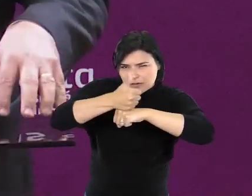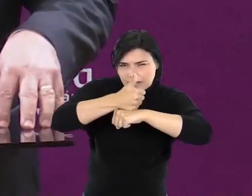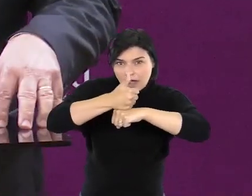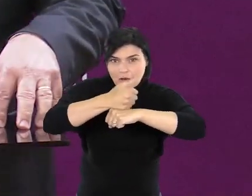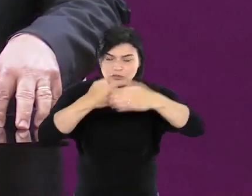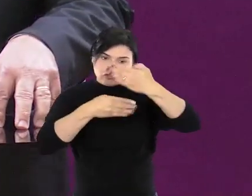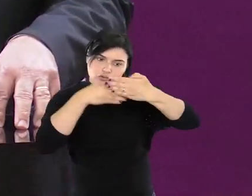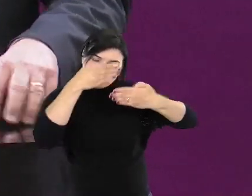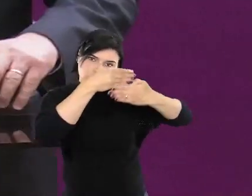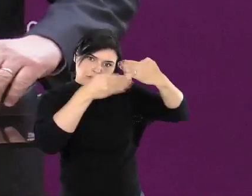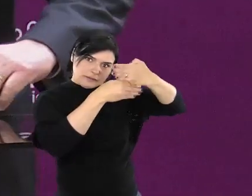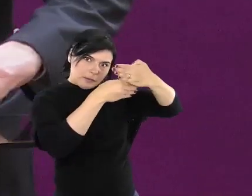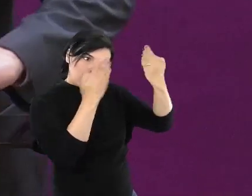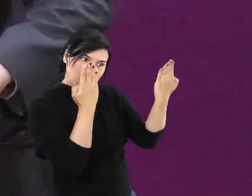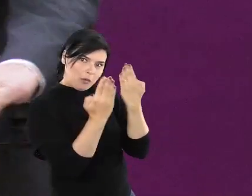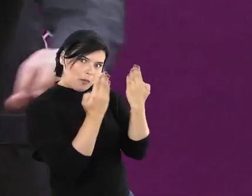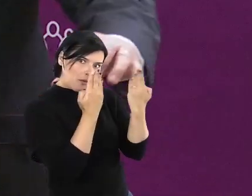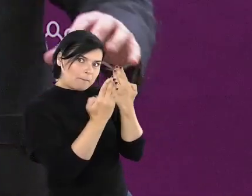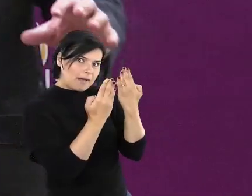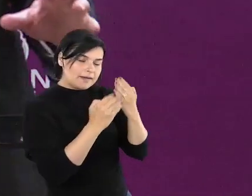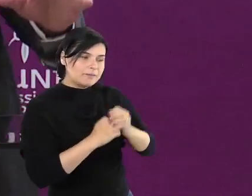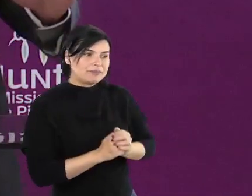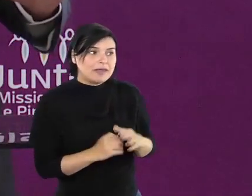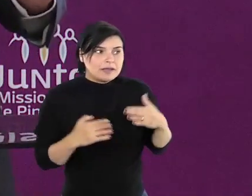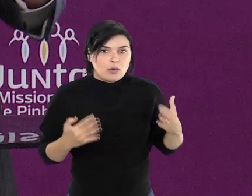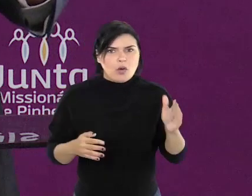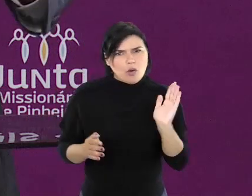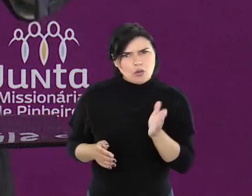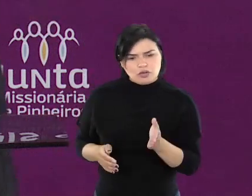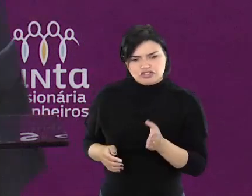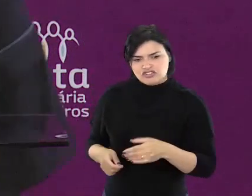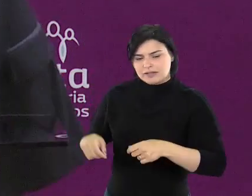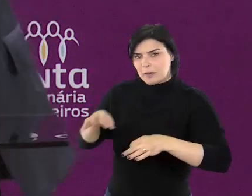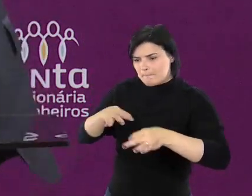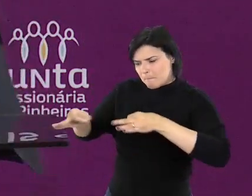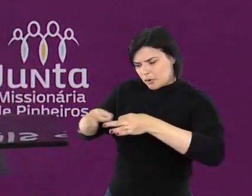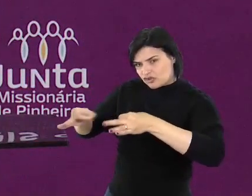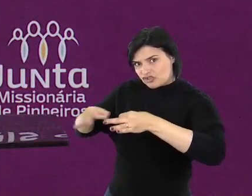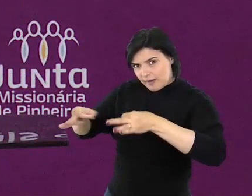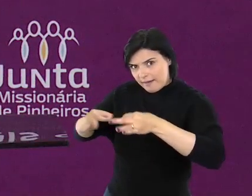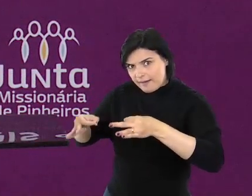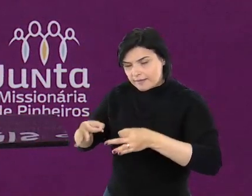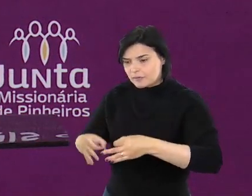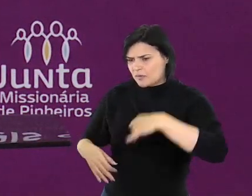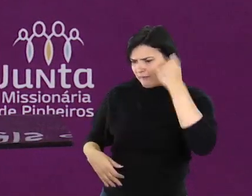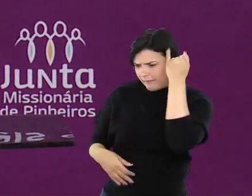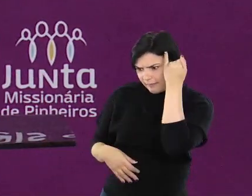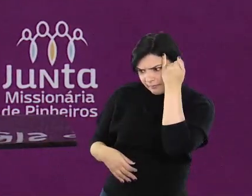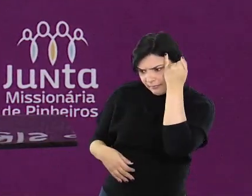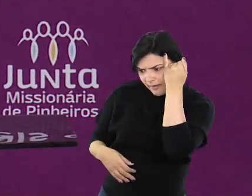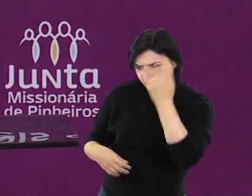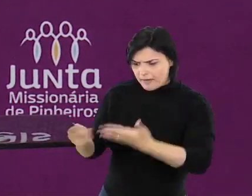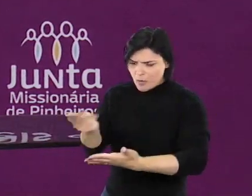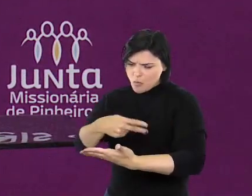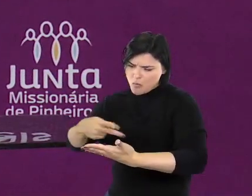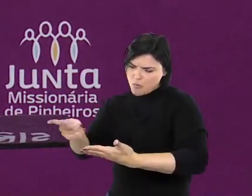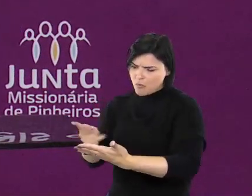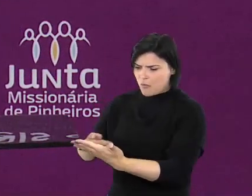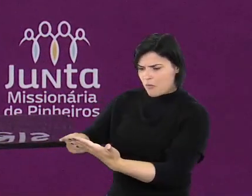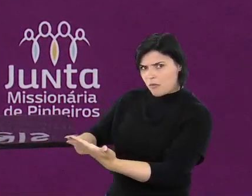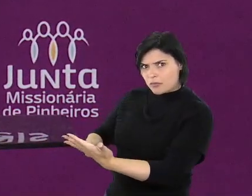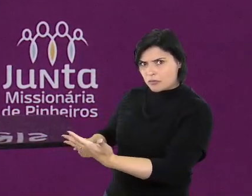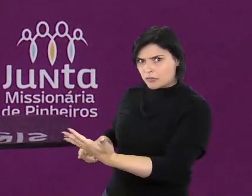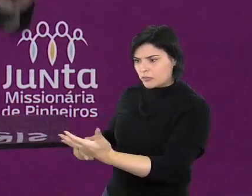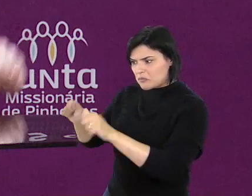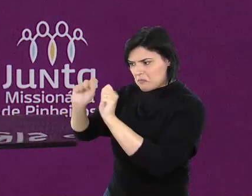hoje é aquele que elabora o projeto é aquele que dá ideia do projeto é aquele que desenha o projeto